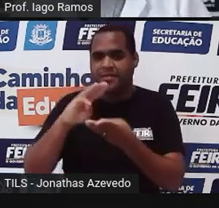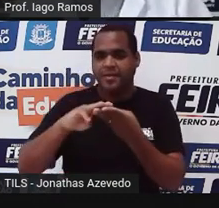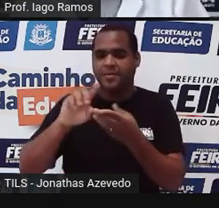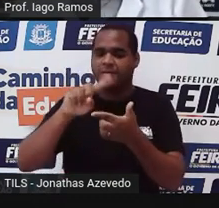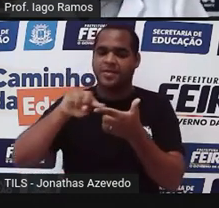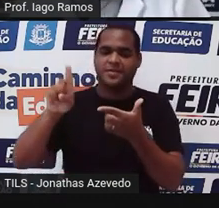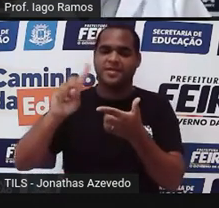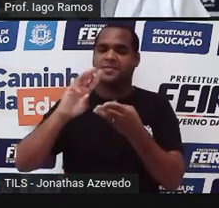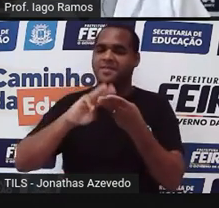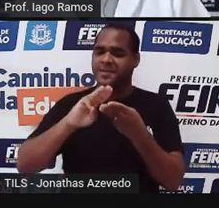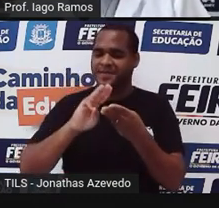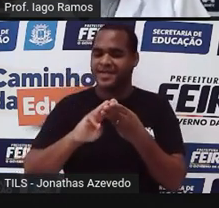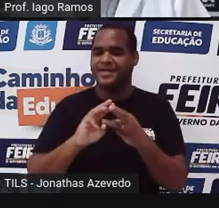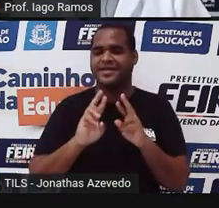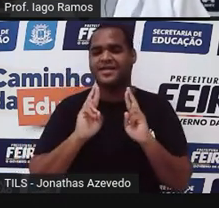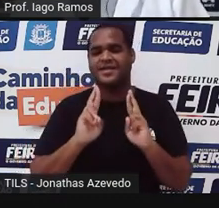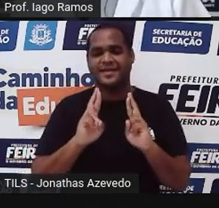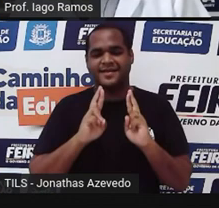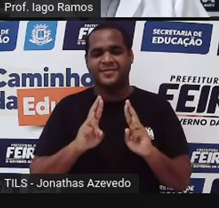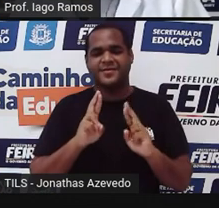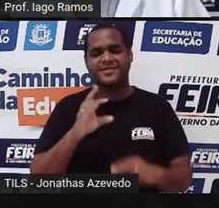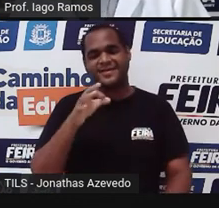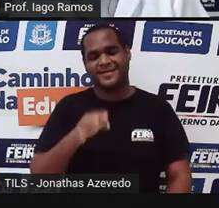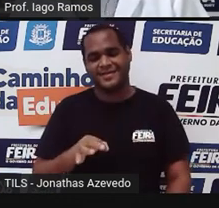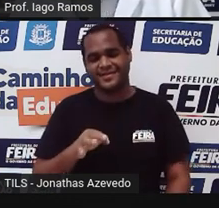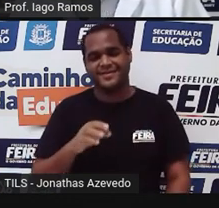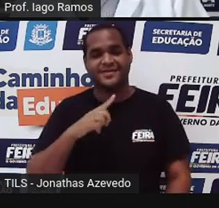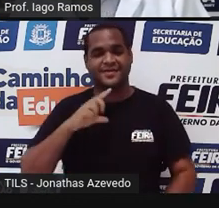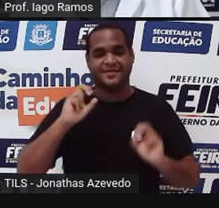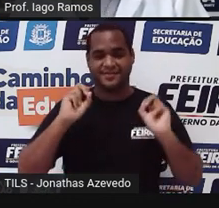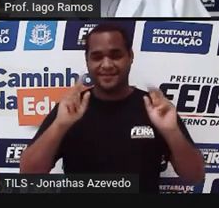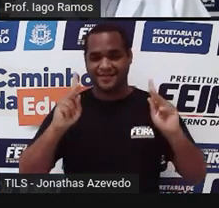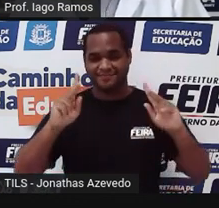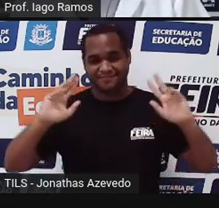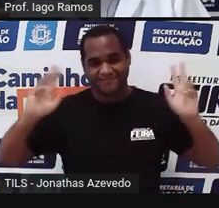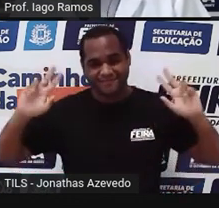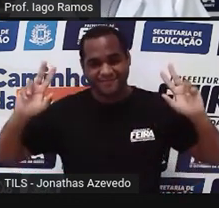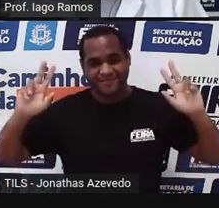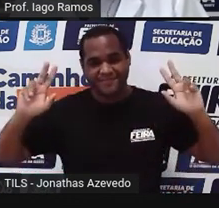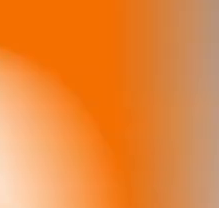matemática não é problema, matemática é solução. Valeu, bye bye.